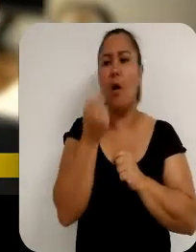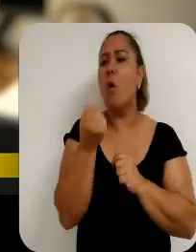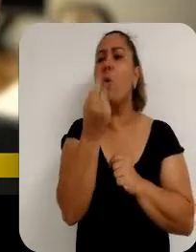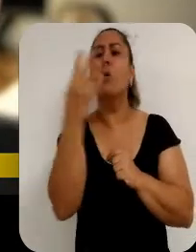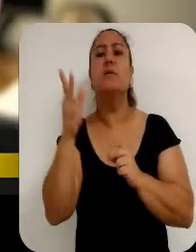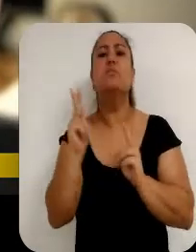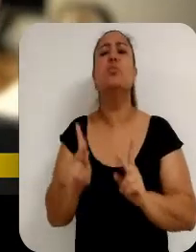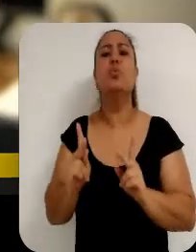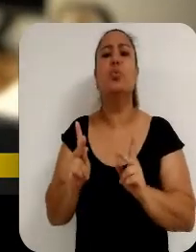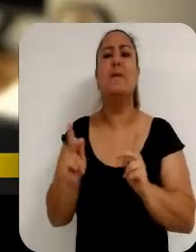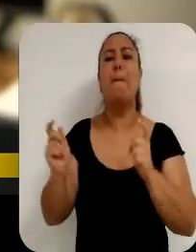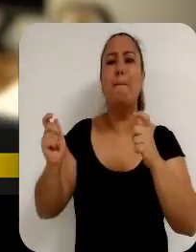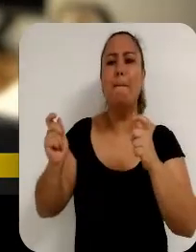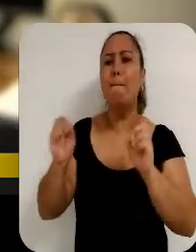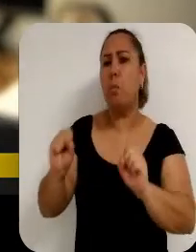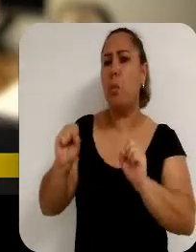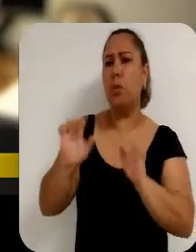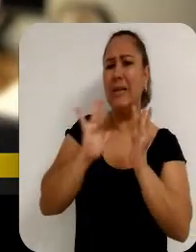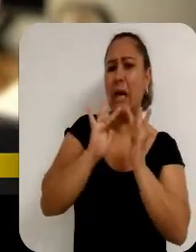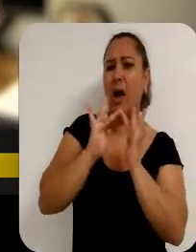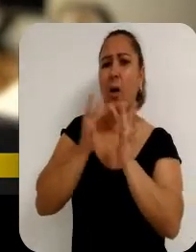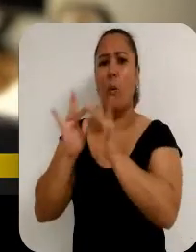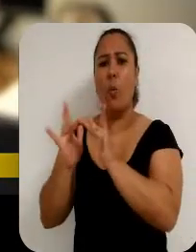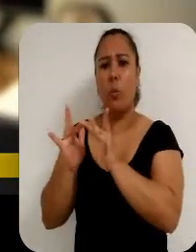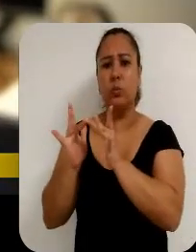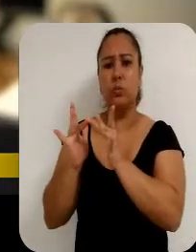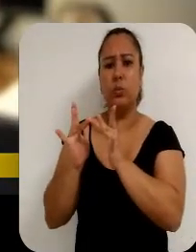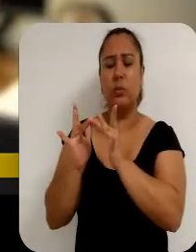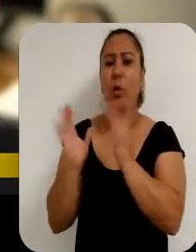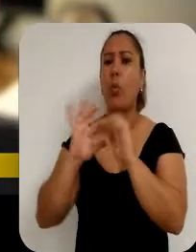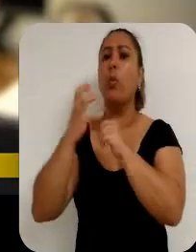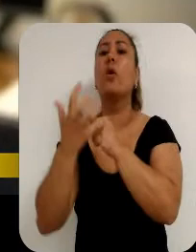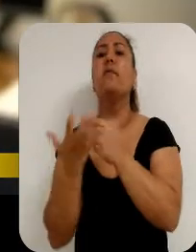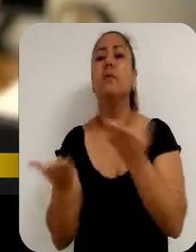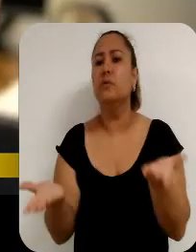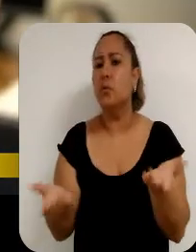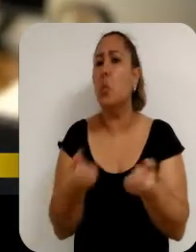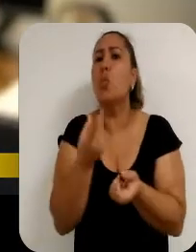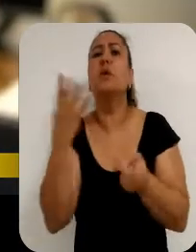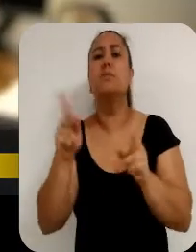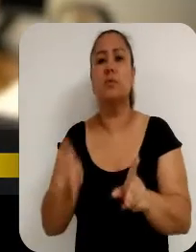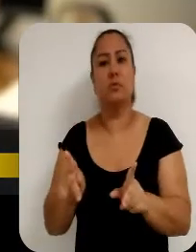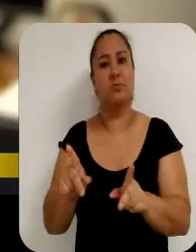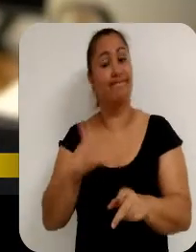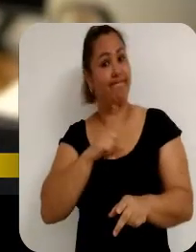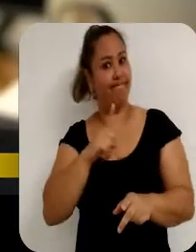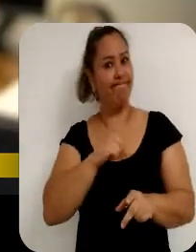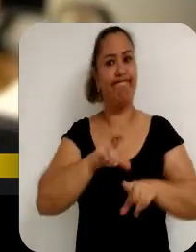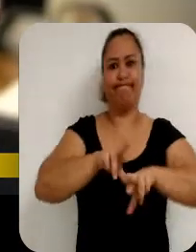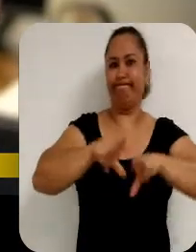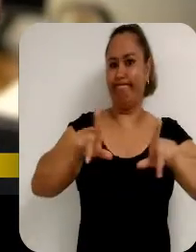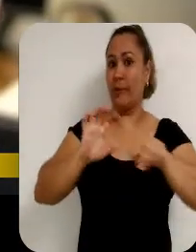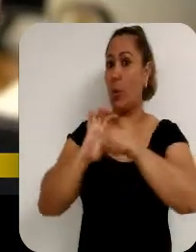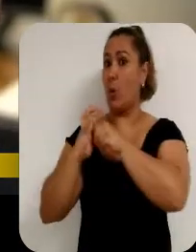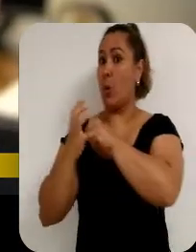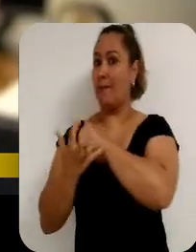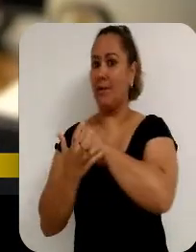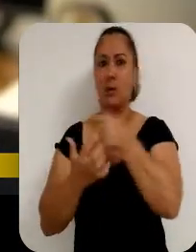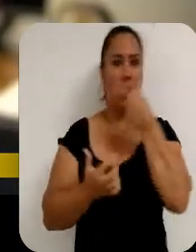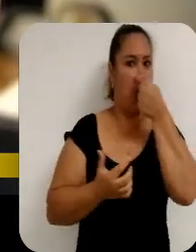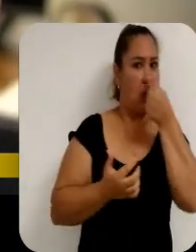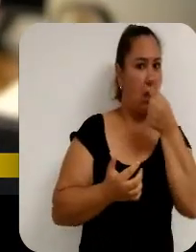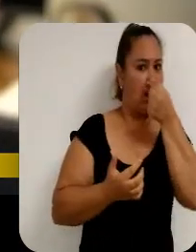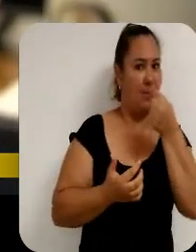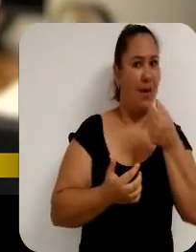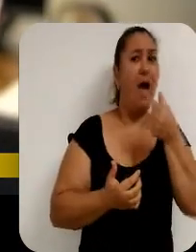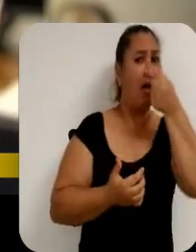podem ser infectadas com o coronavírus. E aí já está a grande diferença do coronavírus para a gripe. A gripe comum que circula,